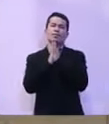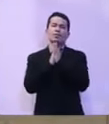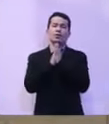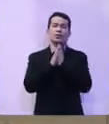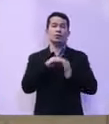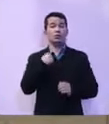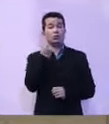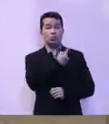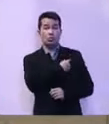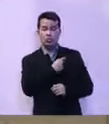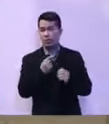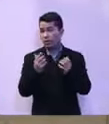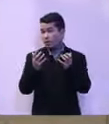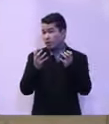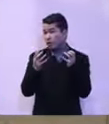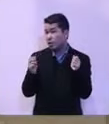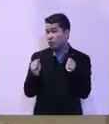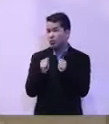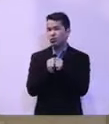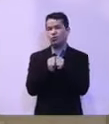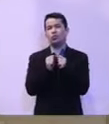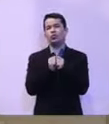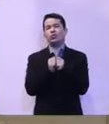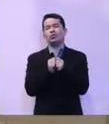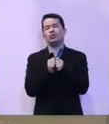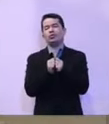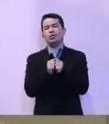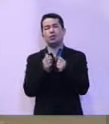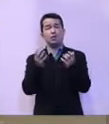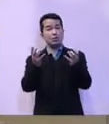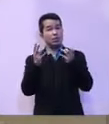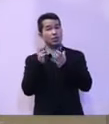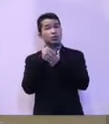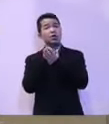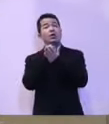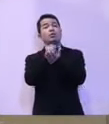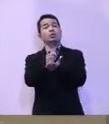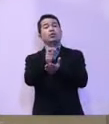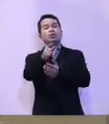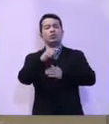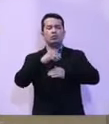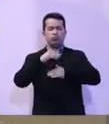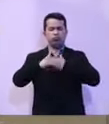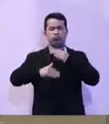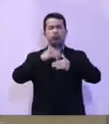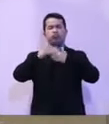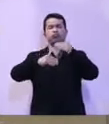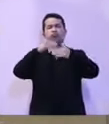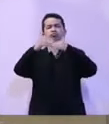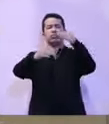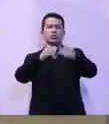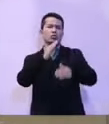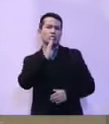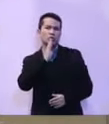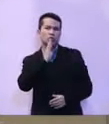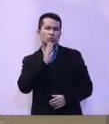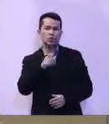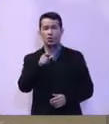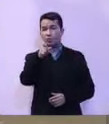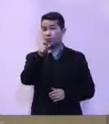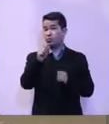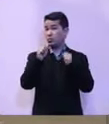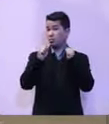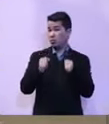gente conhecer. Eu quero me alegrar com você, quero te ajudar nesse processo de jornada espiritual. Então entra